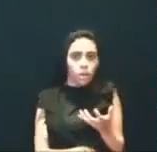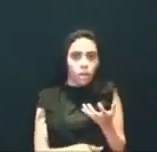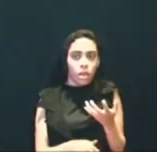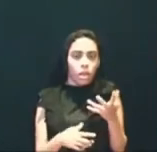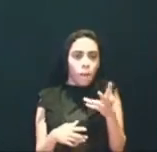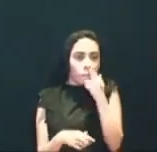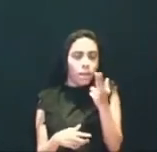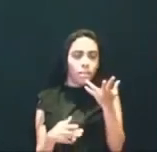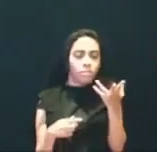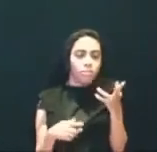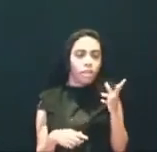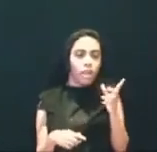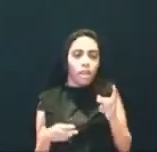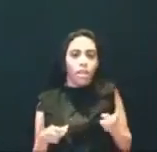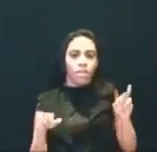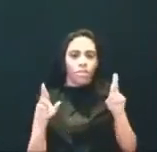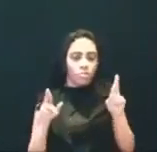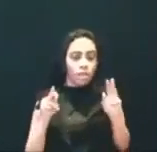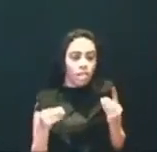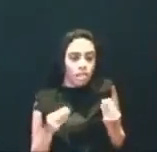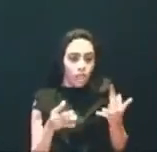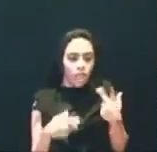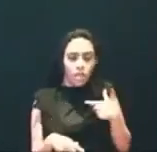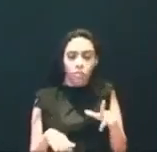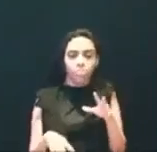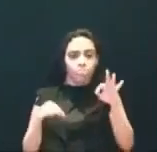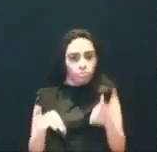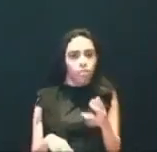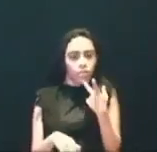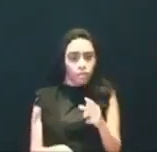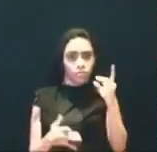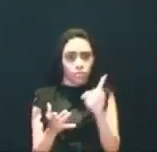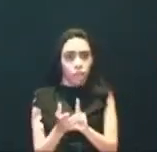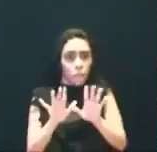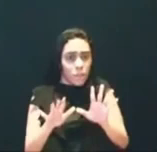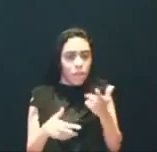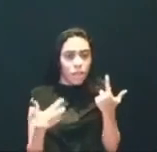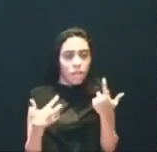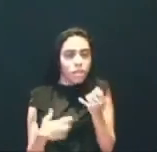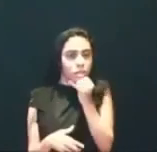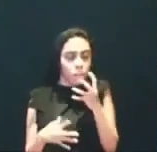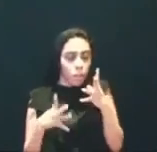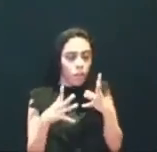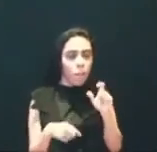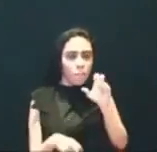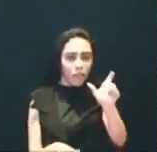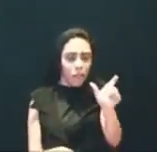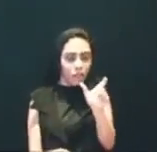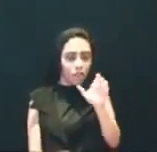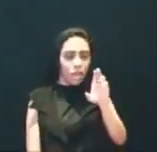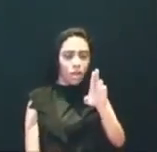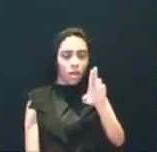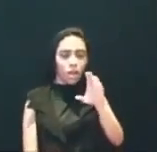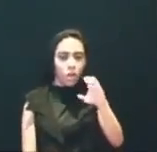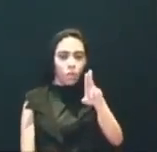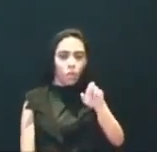falsas expectativas, não sei, eu acredito muito assim, eu sou muito preto no branco, de não usar o termo curado, né, quando se